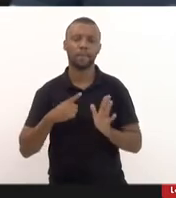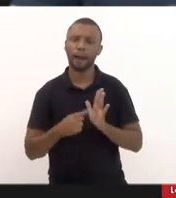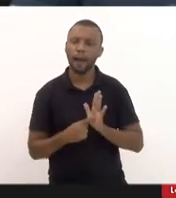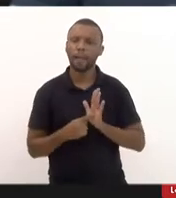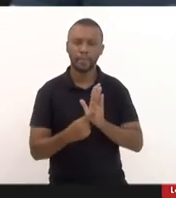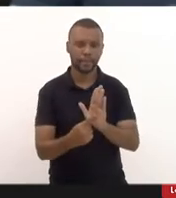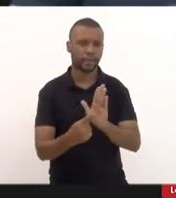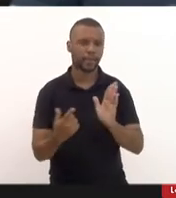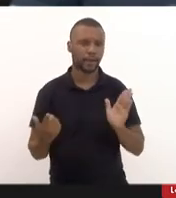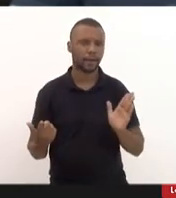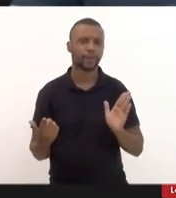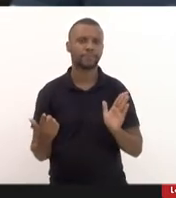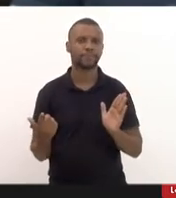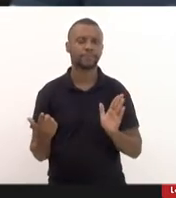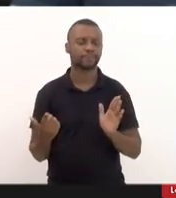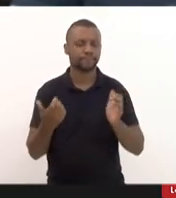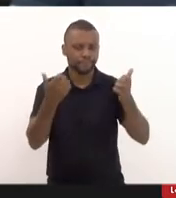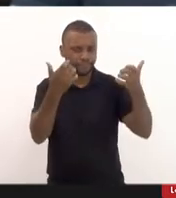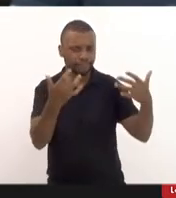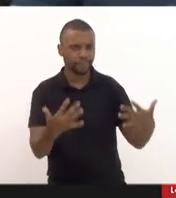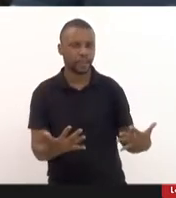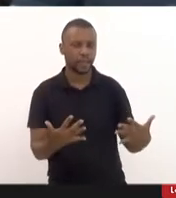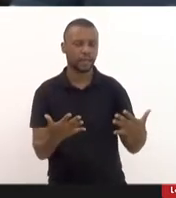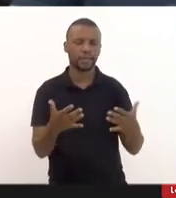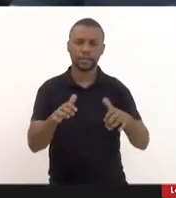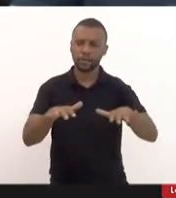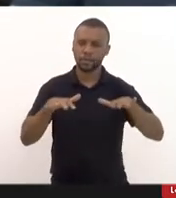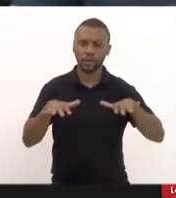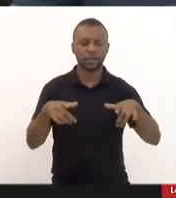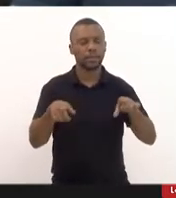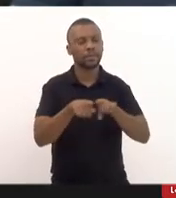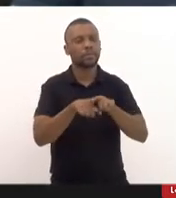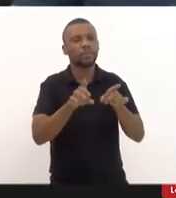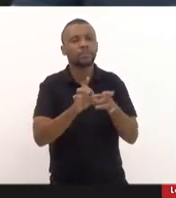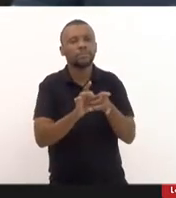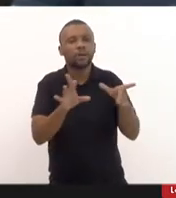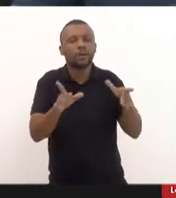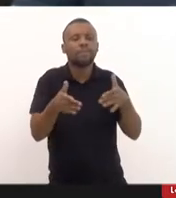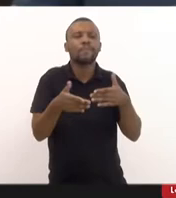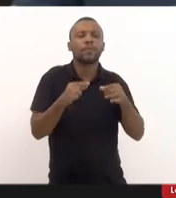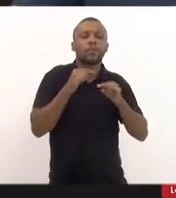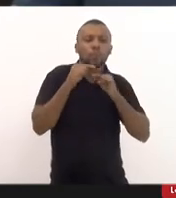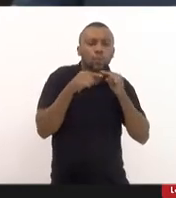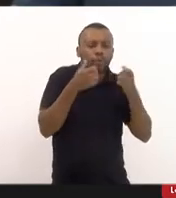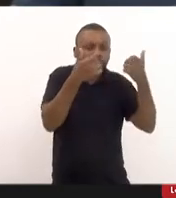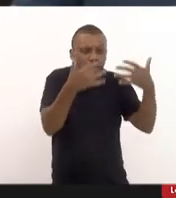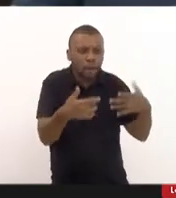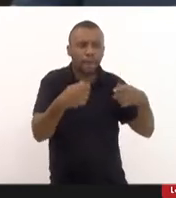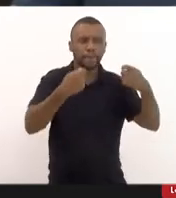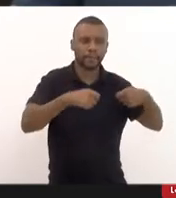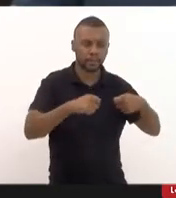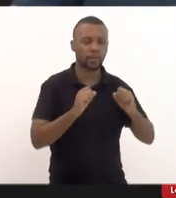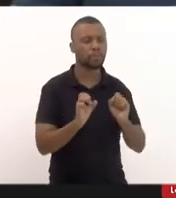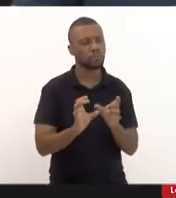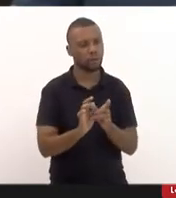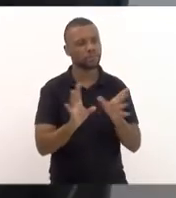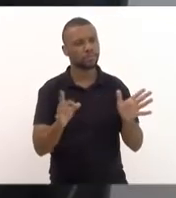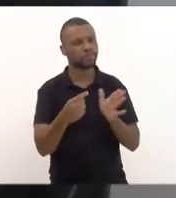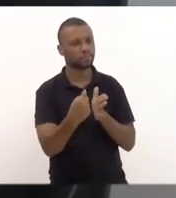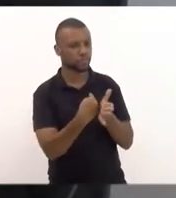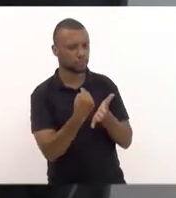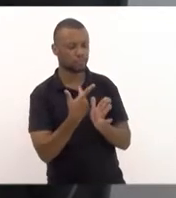a colocar nessa audiência pública e estamos à disposição para qualquer dúvida. Obrigado, subsecretário.